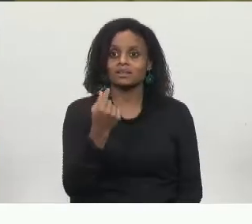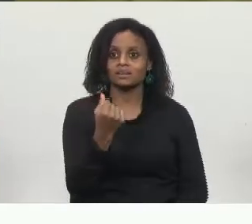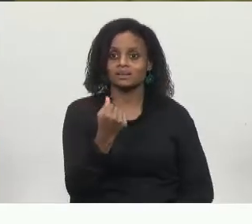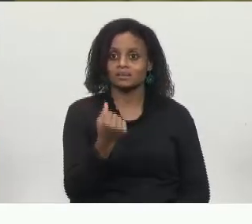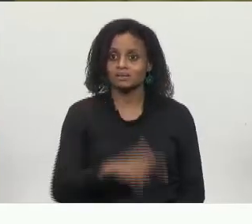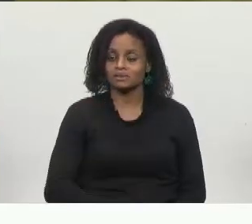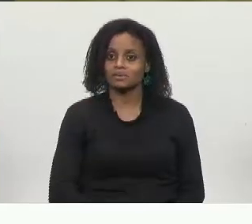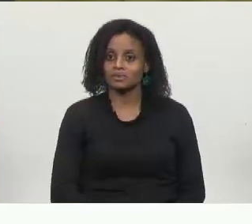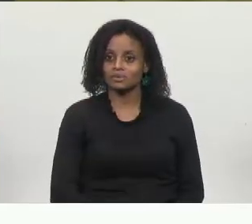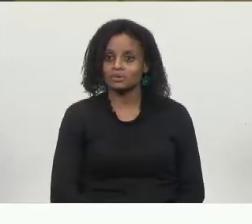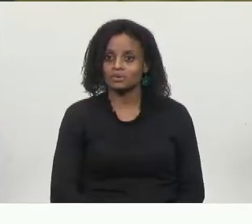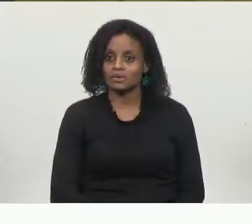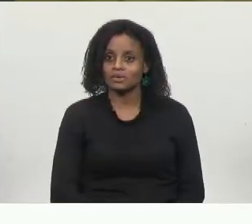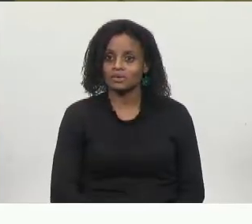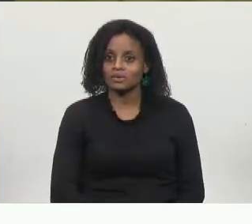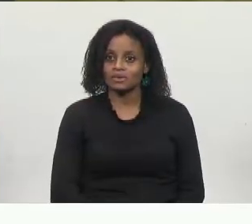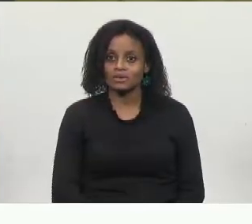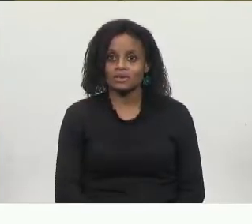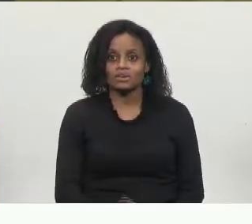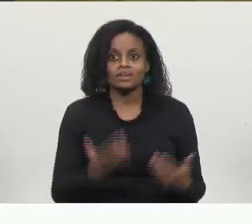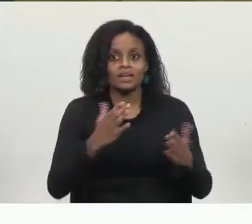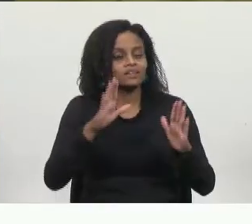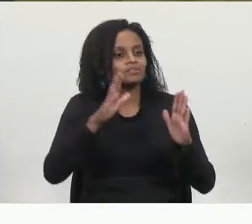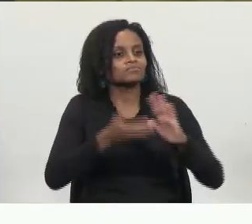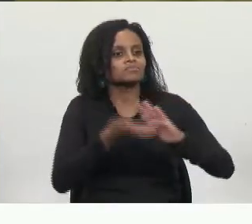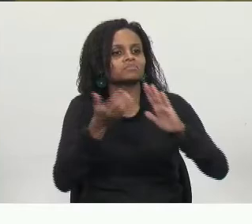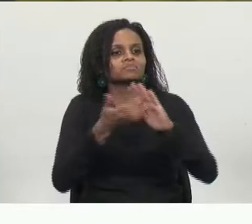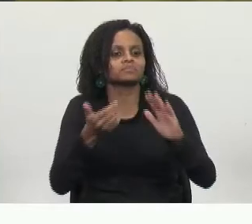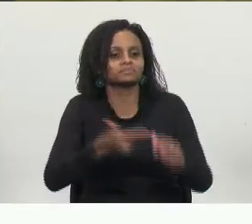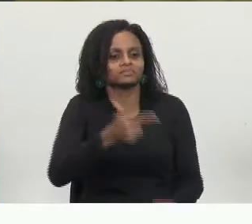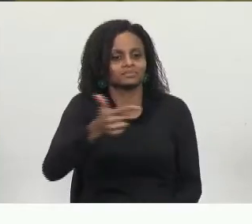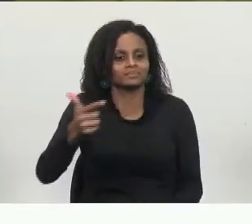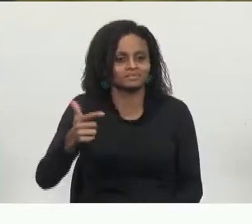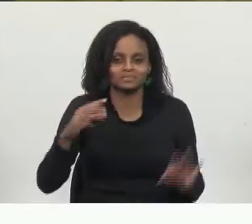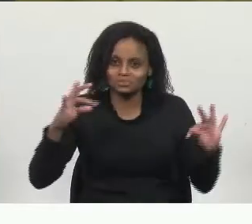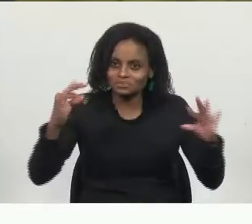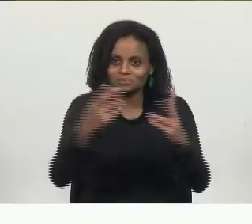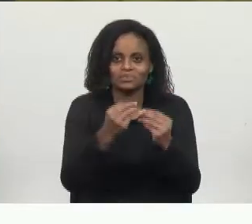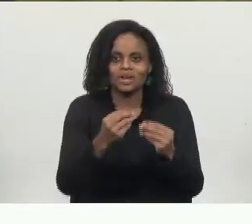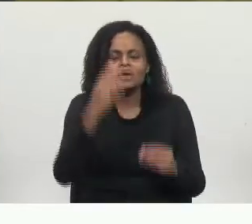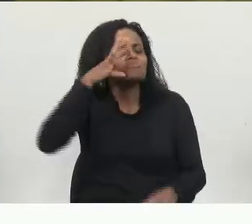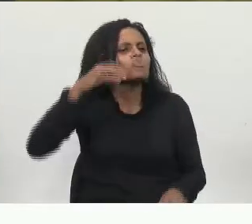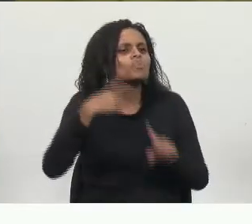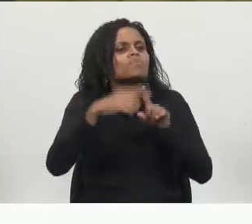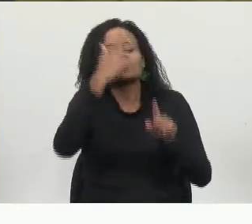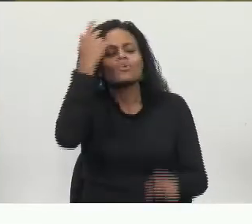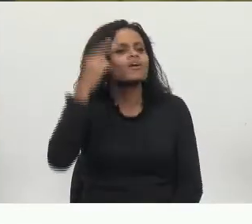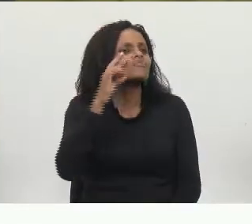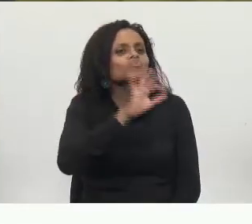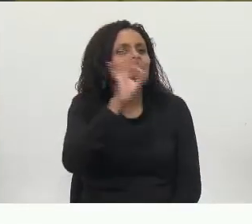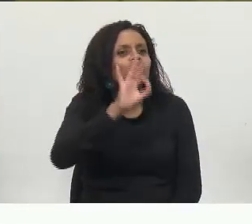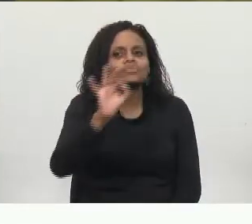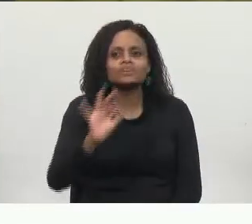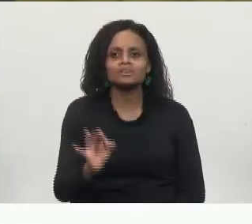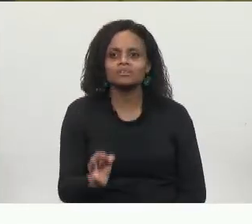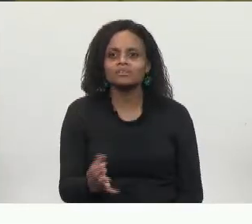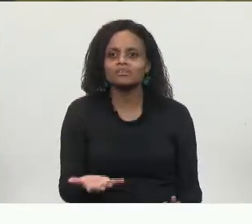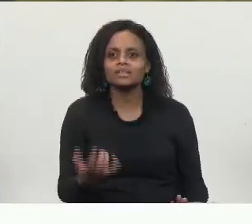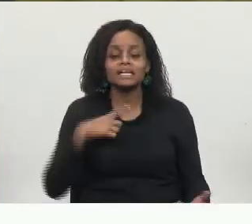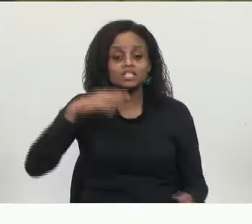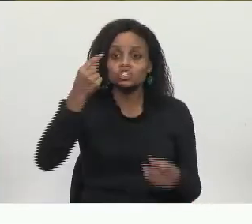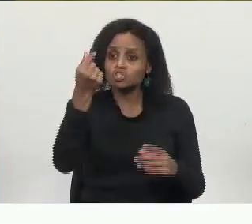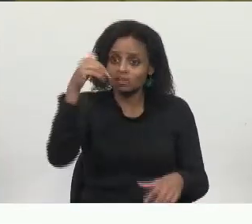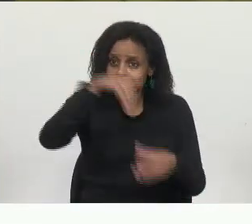eletrônico. Querem desarmar todo mundo. Eu não entendo como é que as pessoas não viram isso ainda. Isso aqui tem agência de banco, tem dinheiro aqui